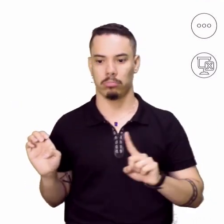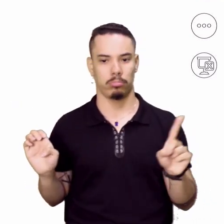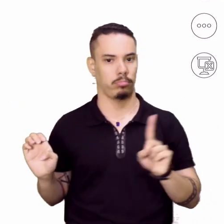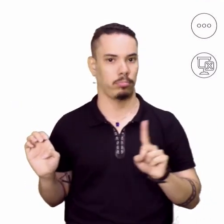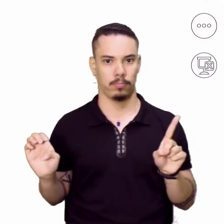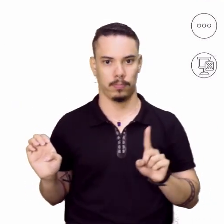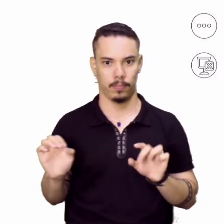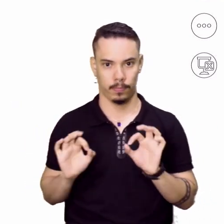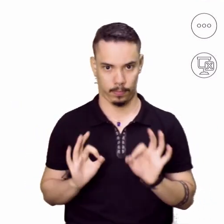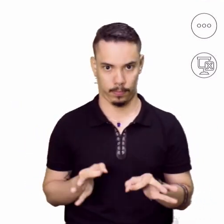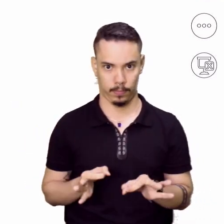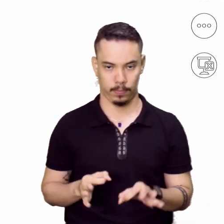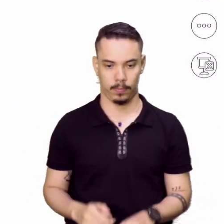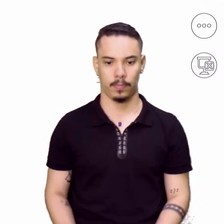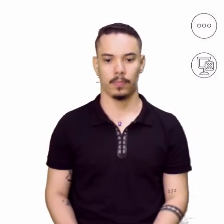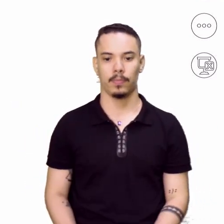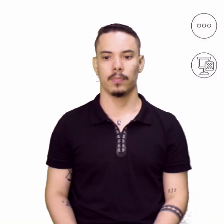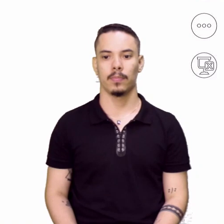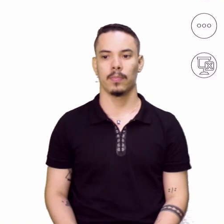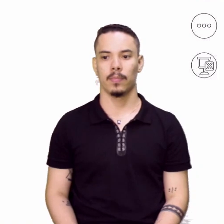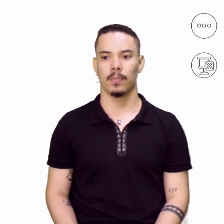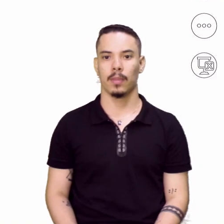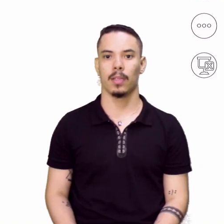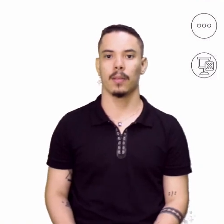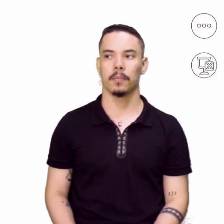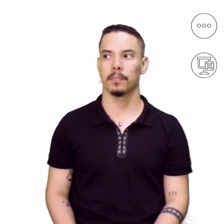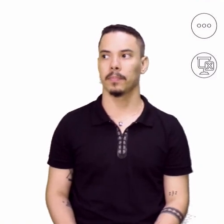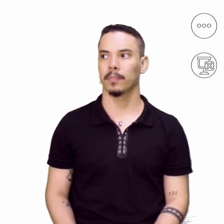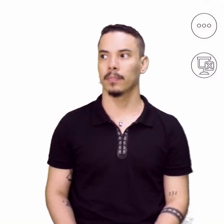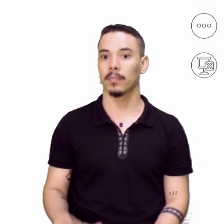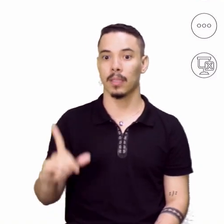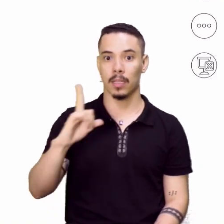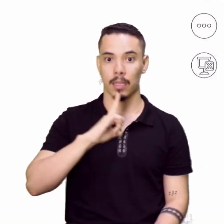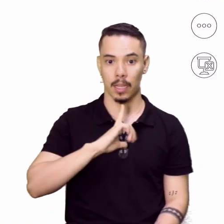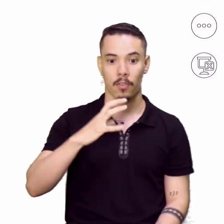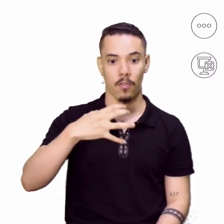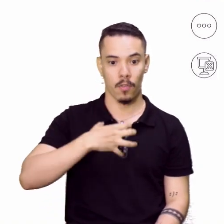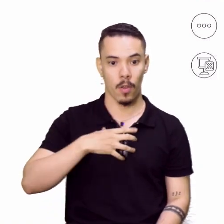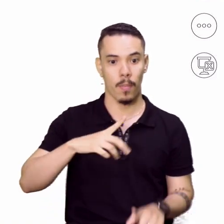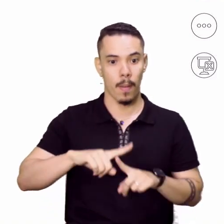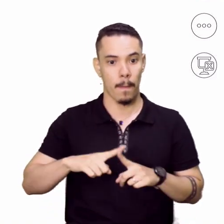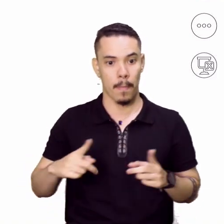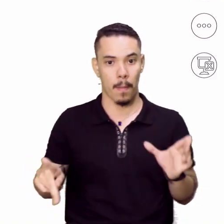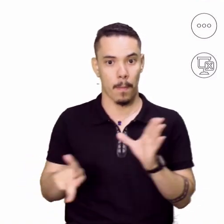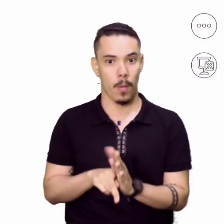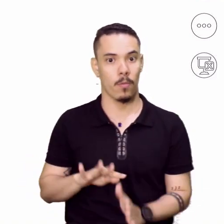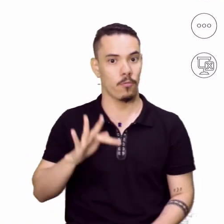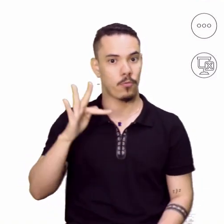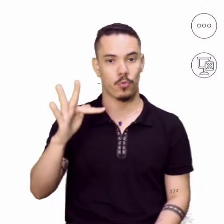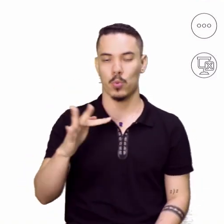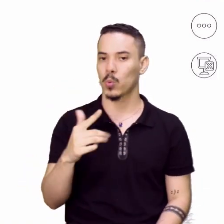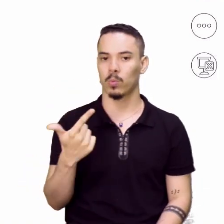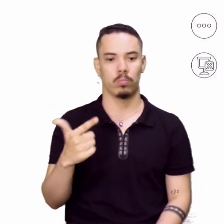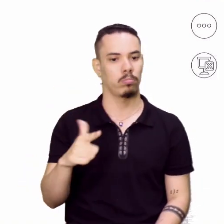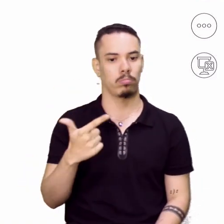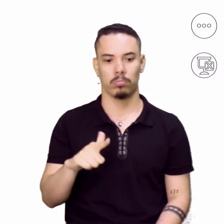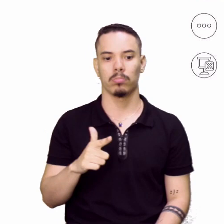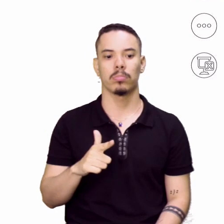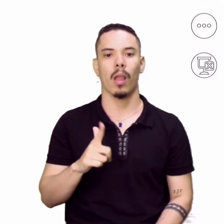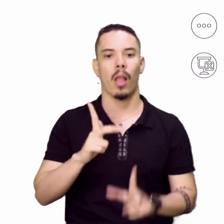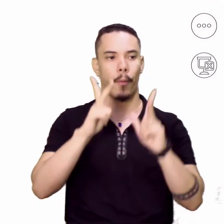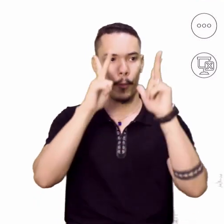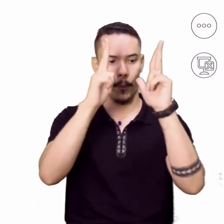presente para o passado aliás tem forma para o presente para o passado mas não vai ter uma forma para o futuro futuro tu vai